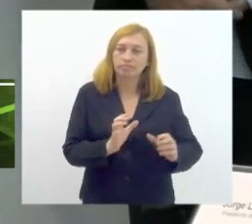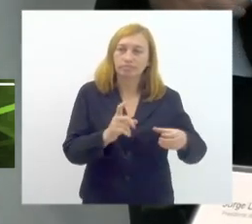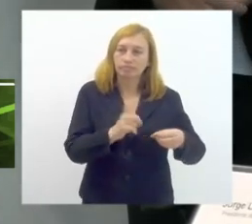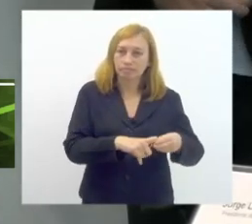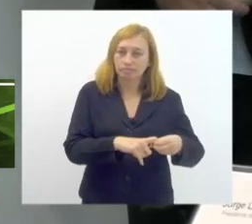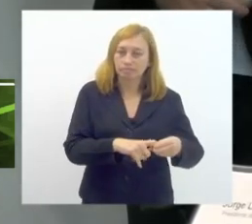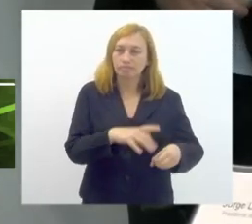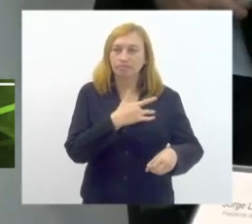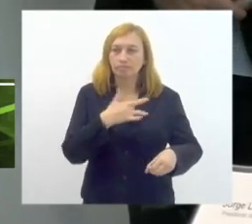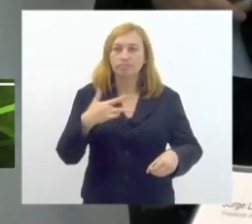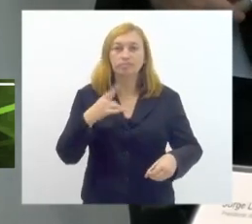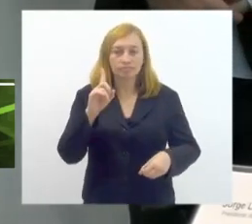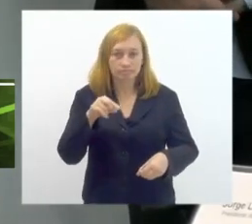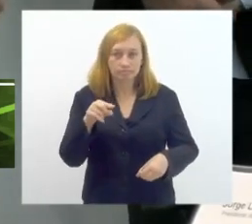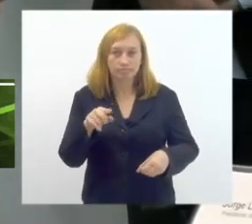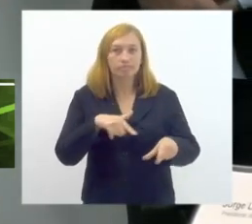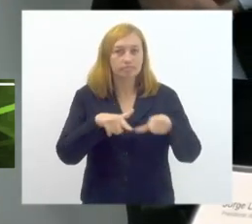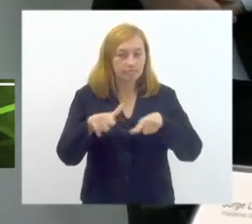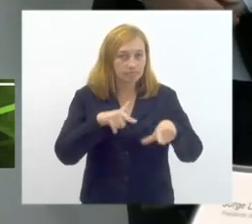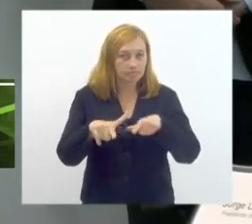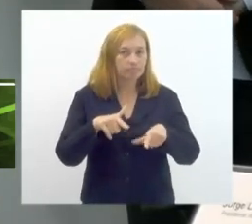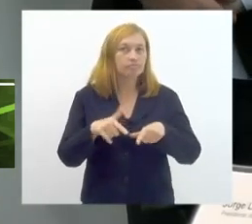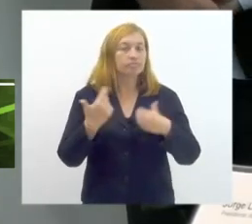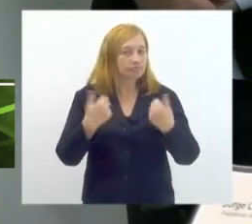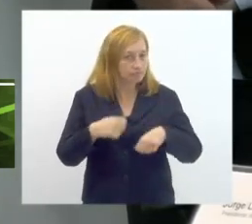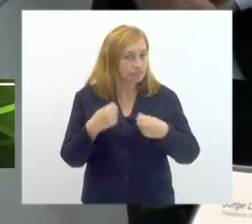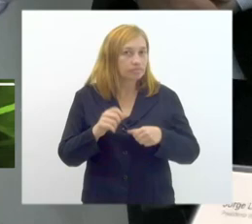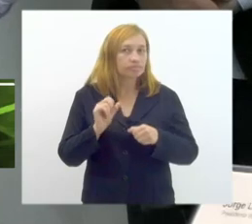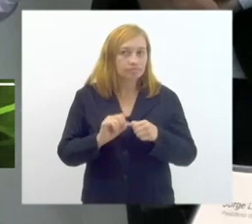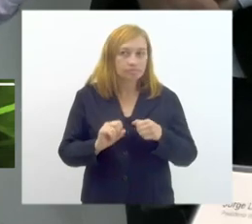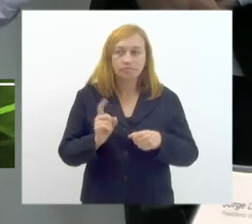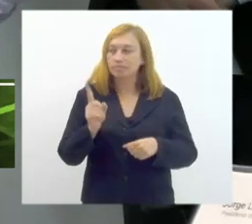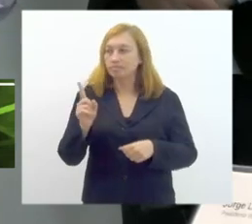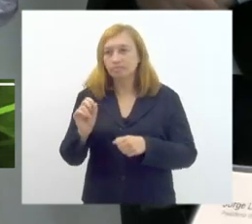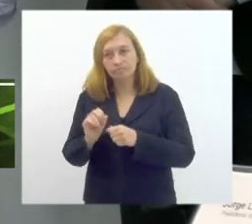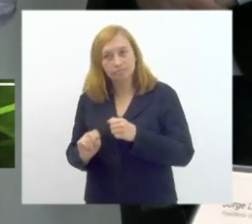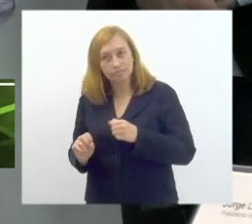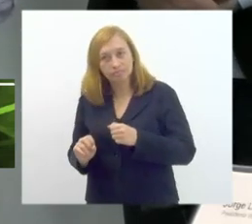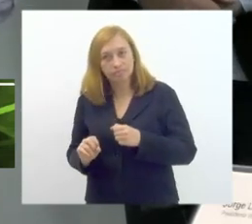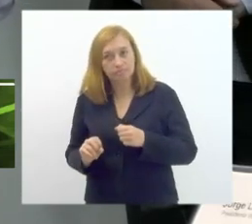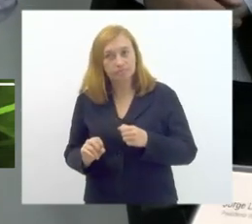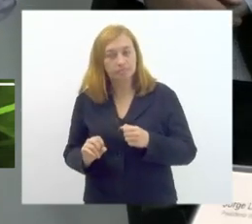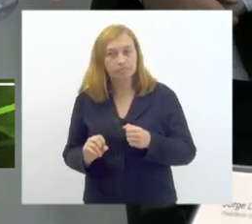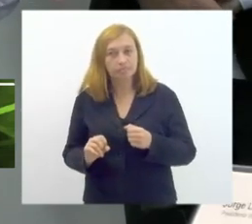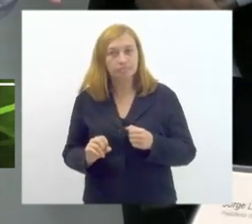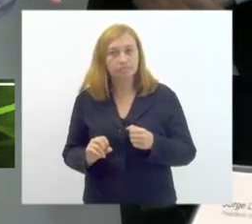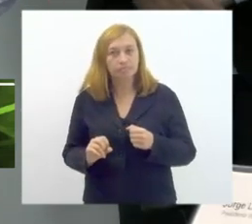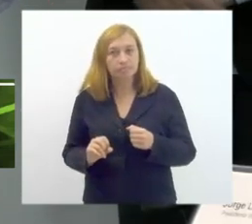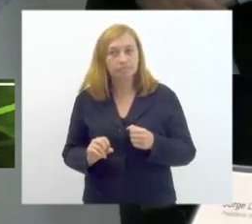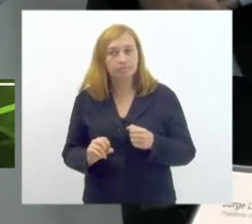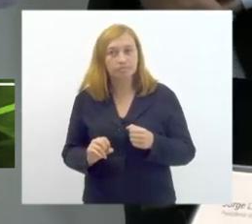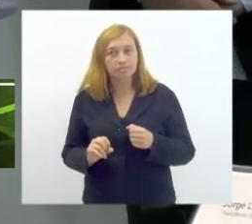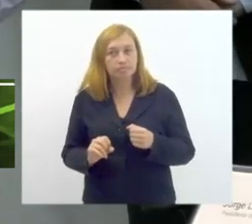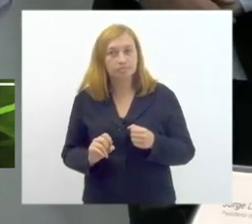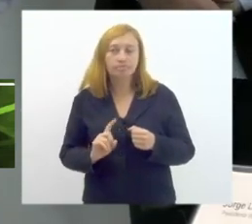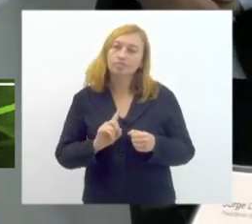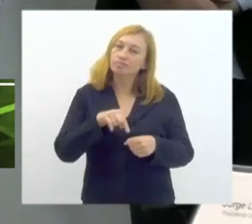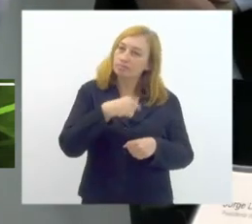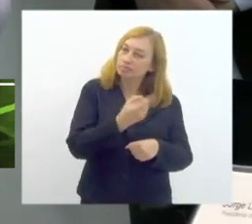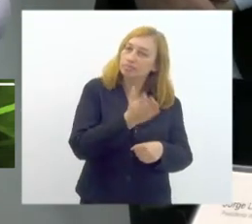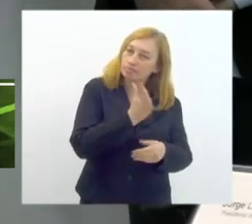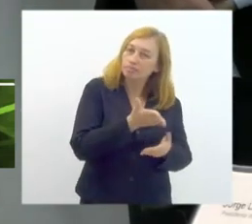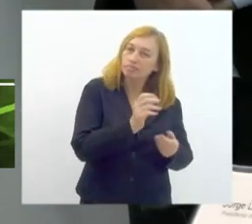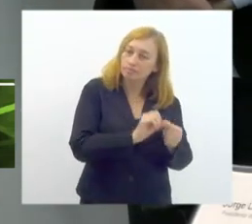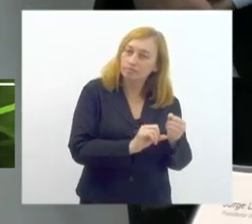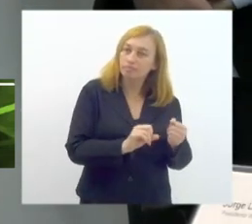saúde. Tá? Isso é um dever de casa que precisa ser feito, ou para os que não fizeram, e para os que não, já fizeram ok, e que não